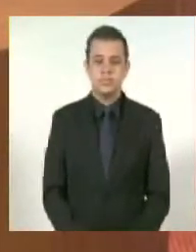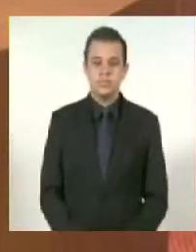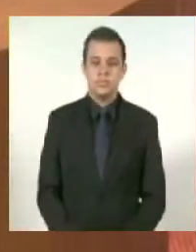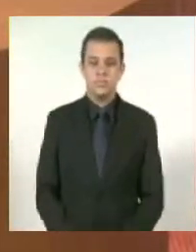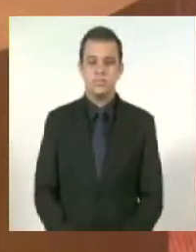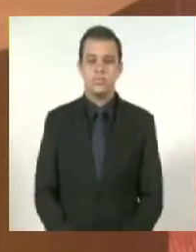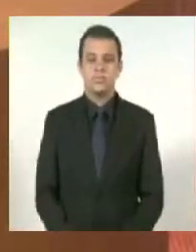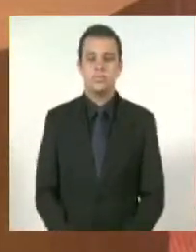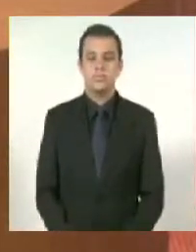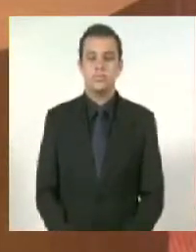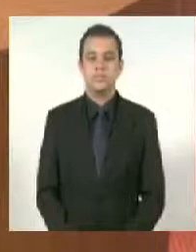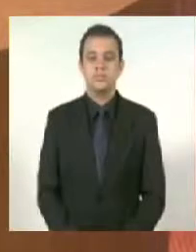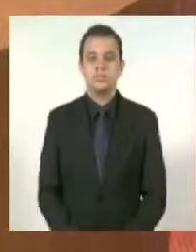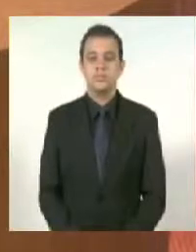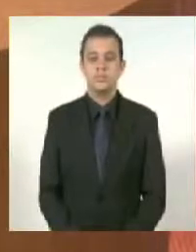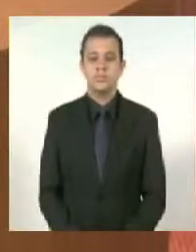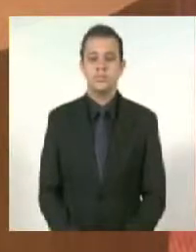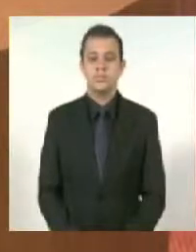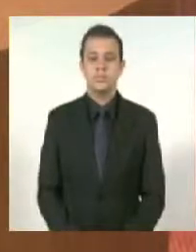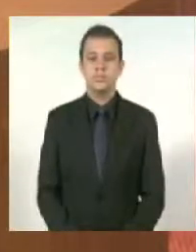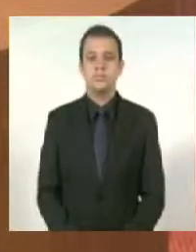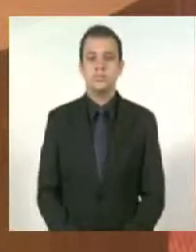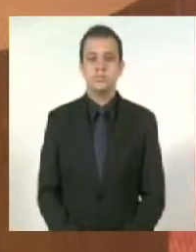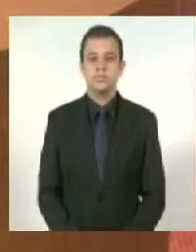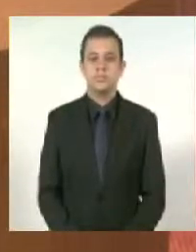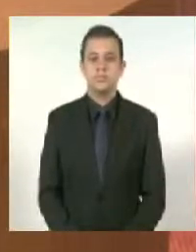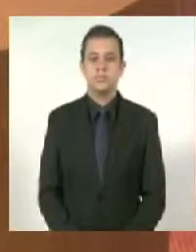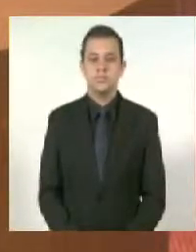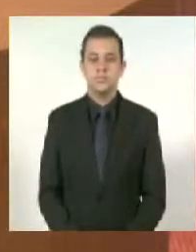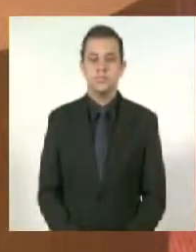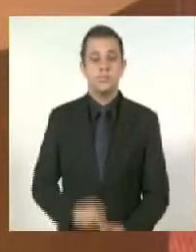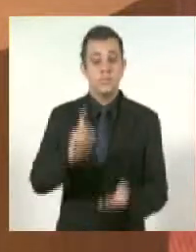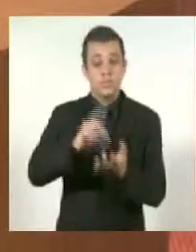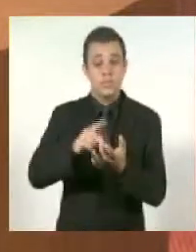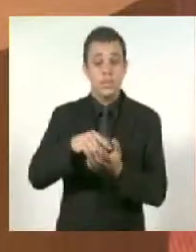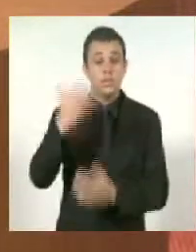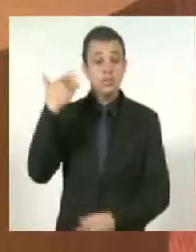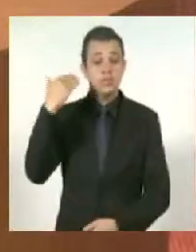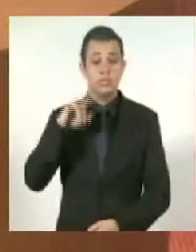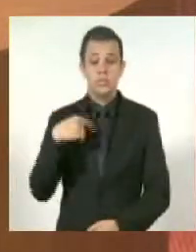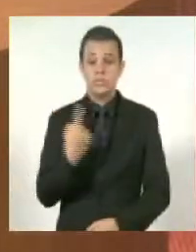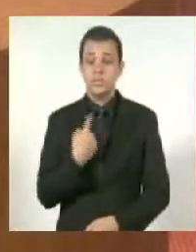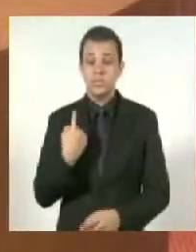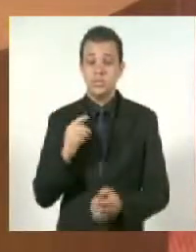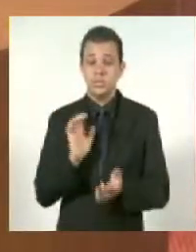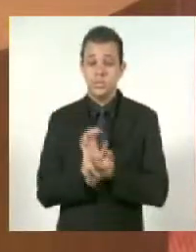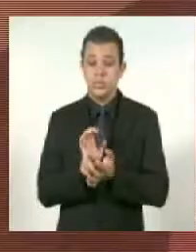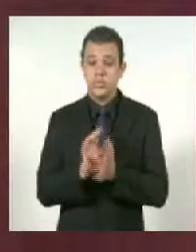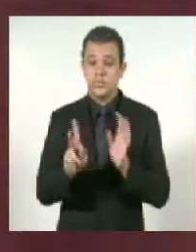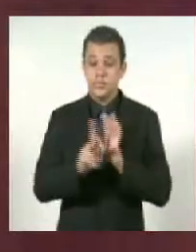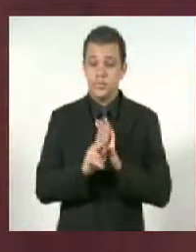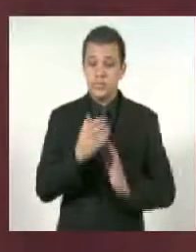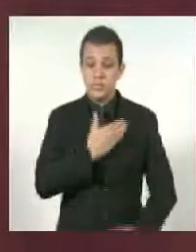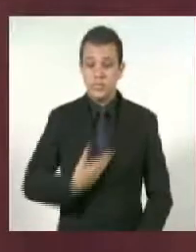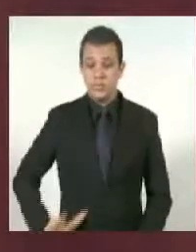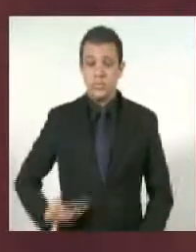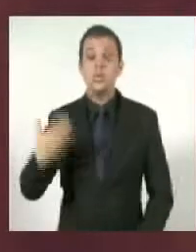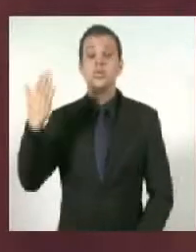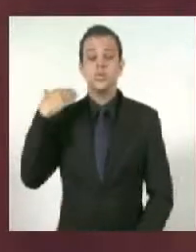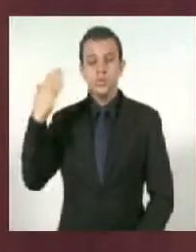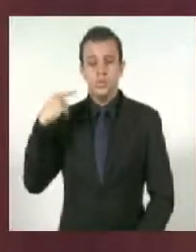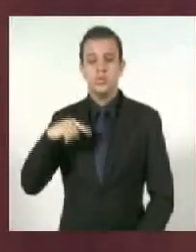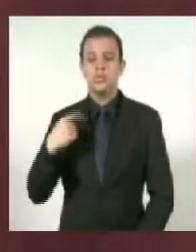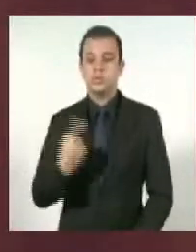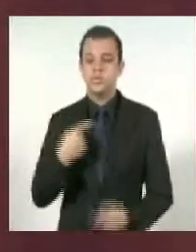oposição, hoje deputados governistas, questionamos diversos contratos emergenciais feitos no governo anterior. E os